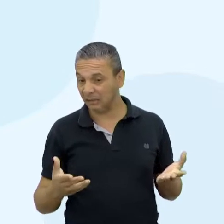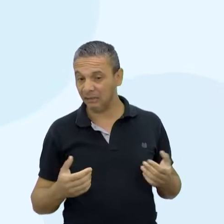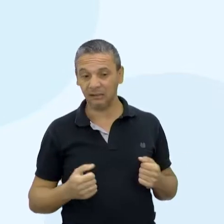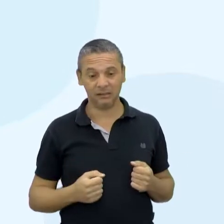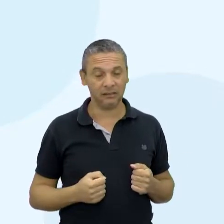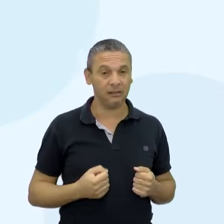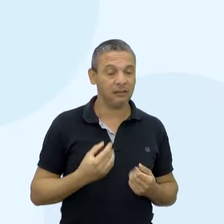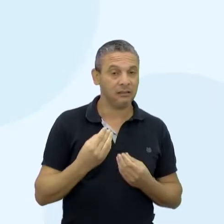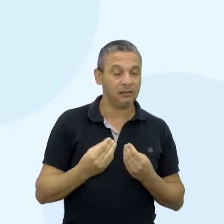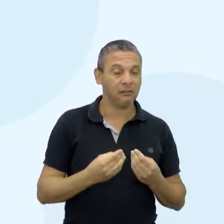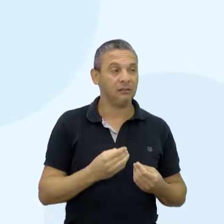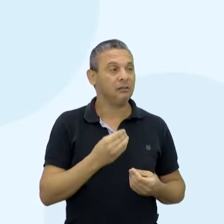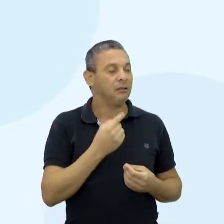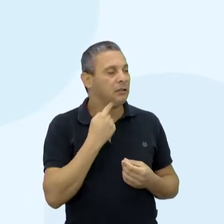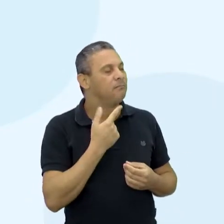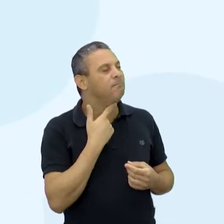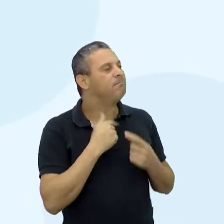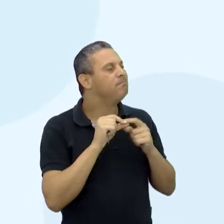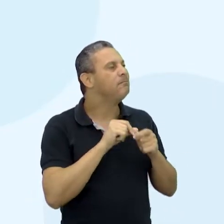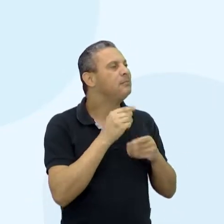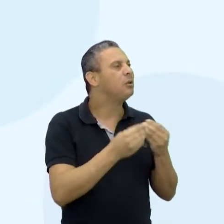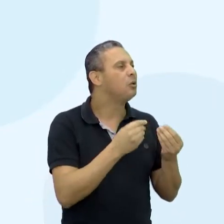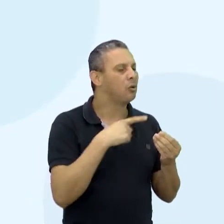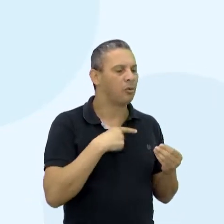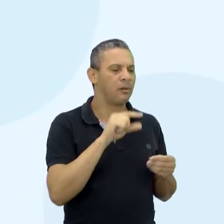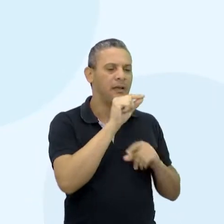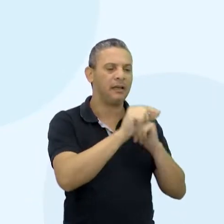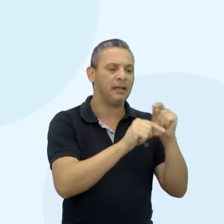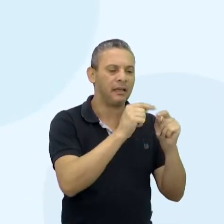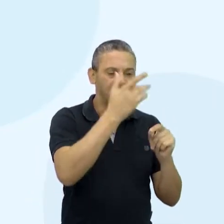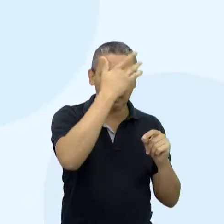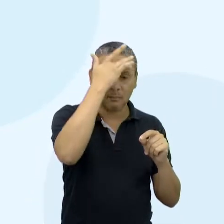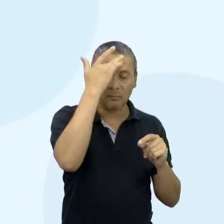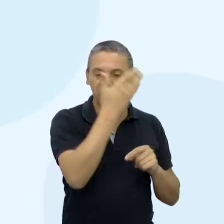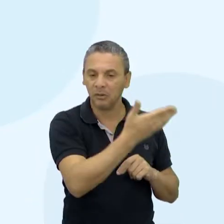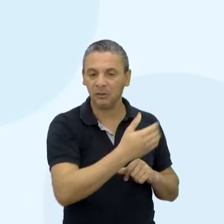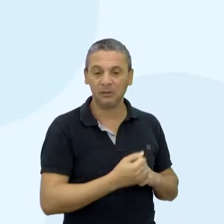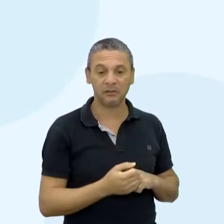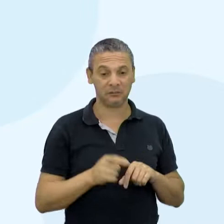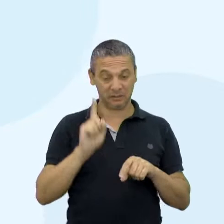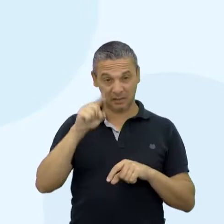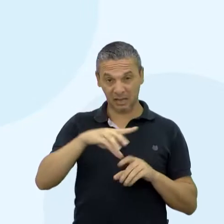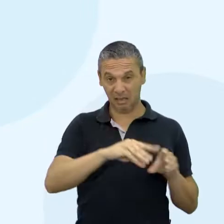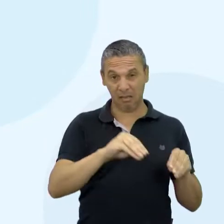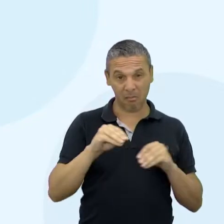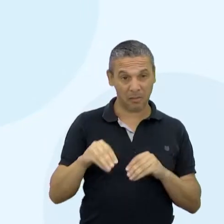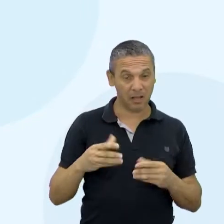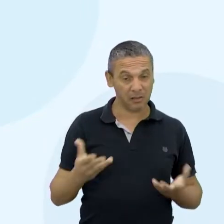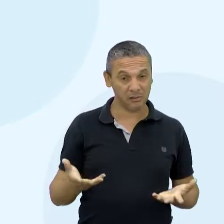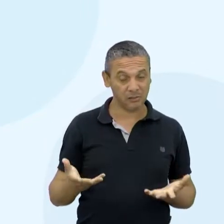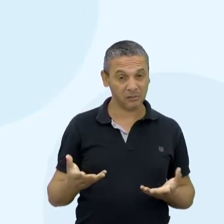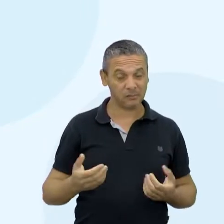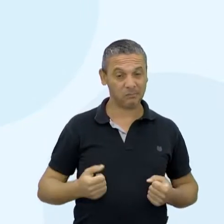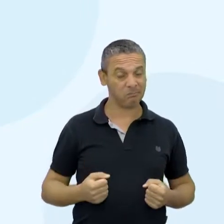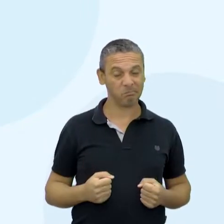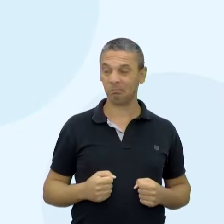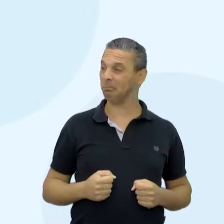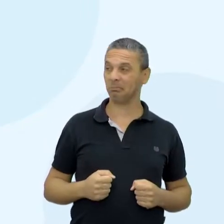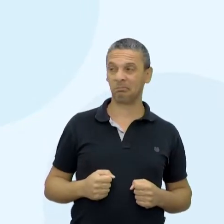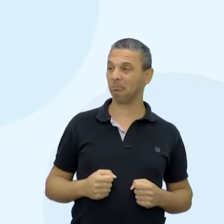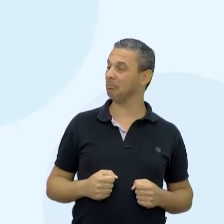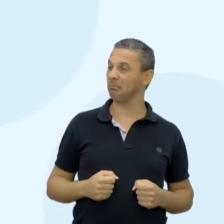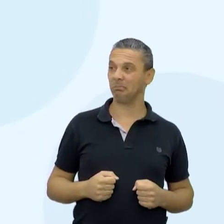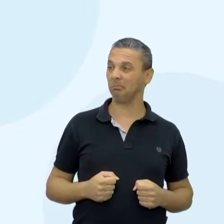eles se inspiram no quê? No qual obra, né? Em quem ele se inspirou? E é um plágio? Você acha que é um plágio, Prof. Fernanda? Não, nesse